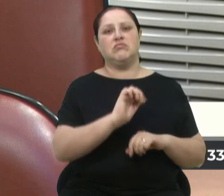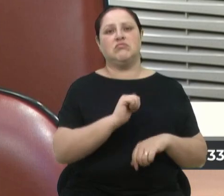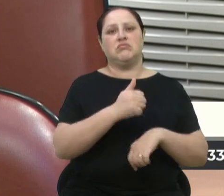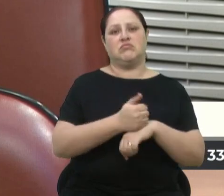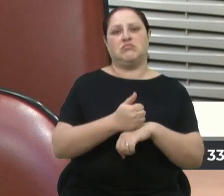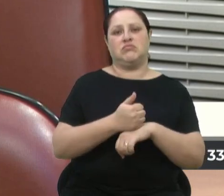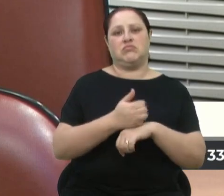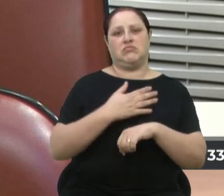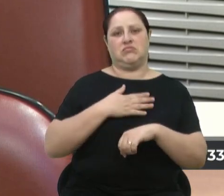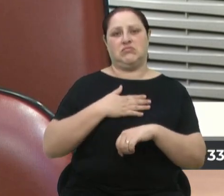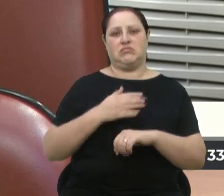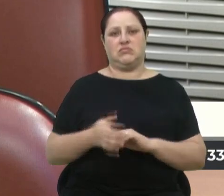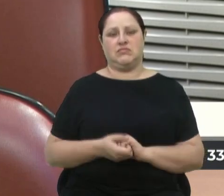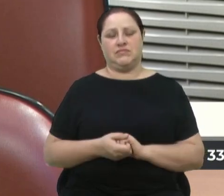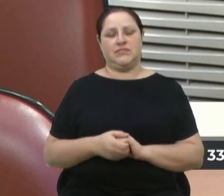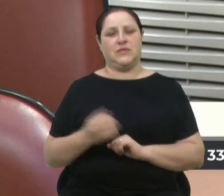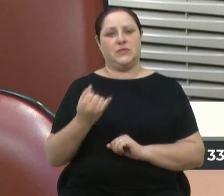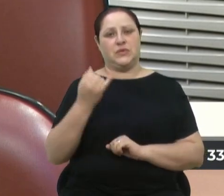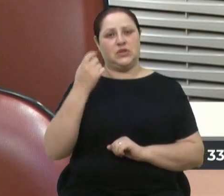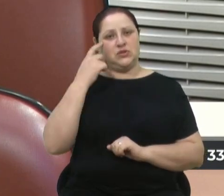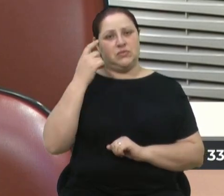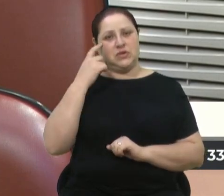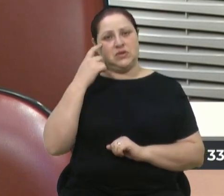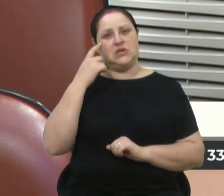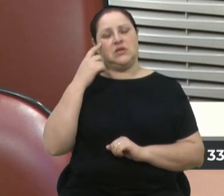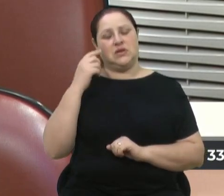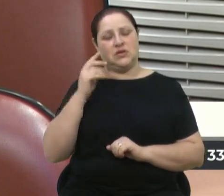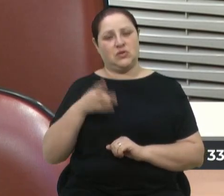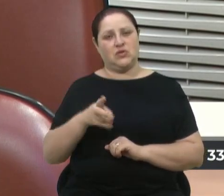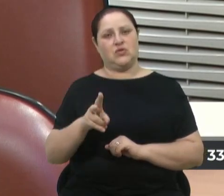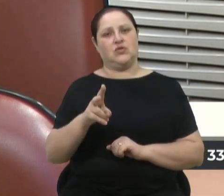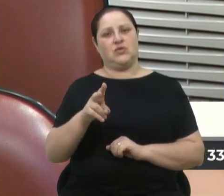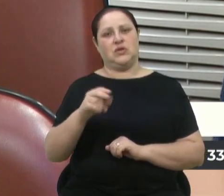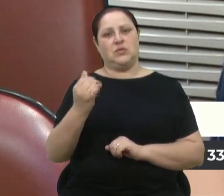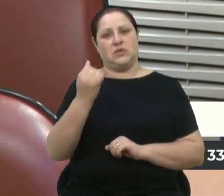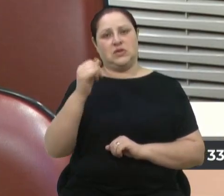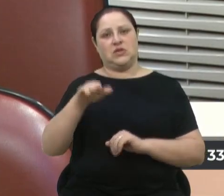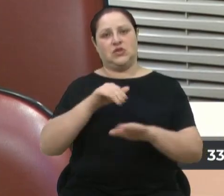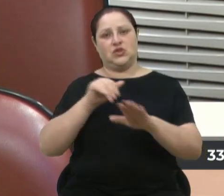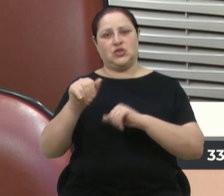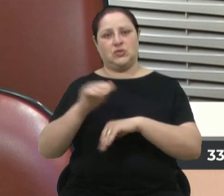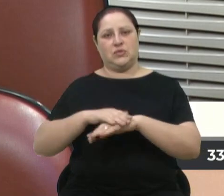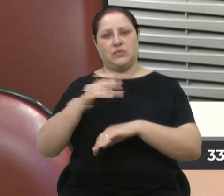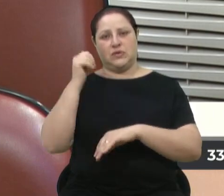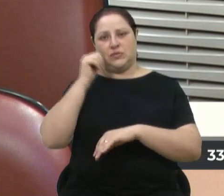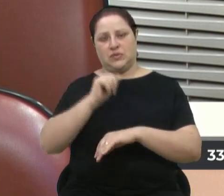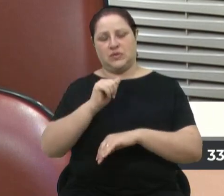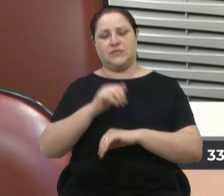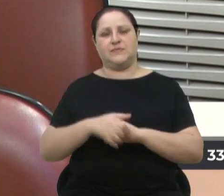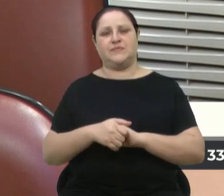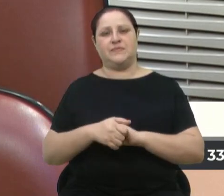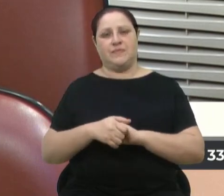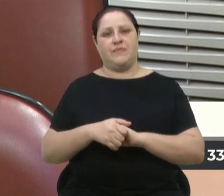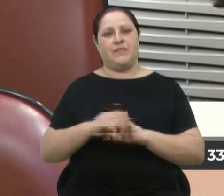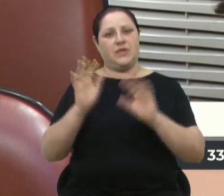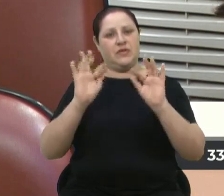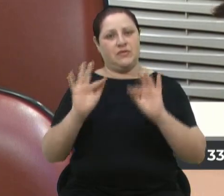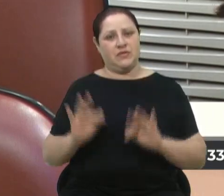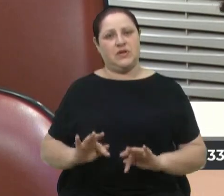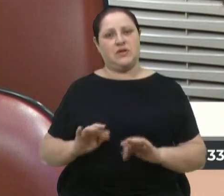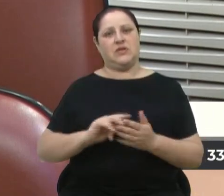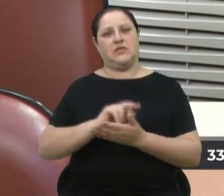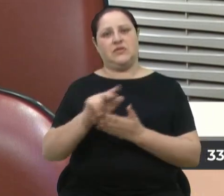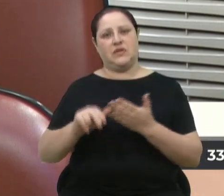nessa continuidade e na importância mesmo de agregar mais mulheres. Eu fico muito feliz com a programação toda, Gene